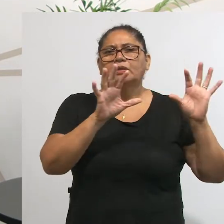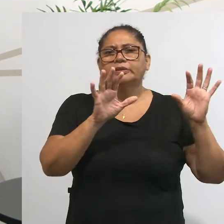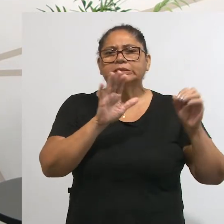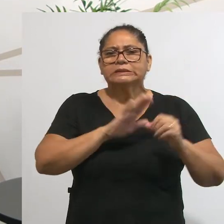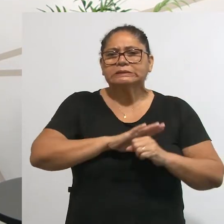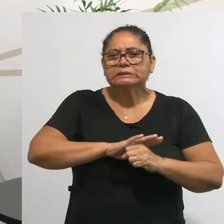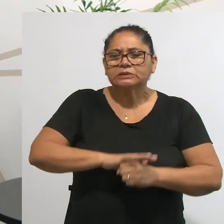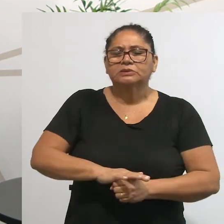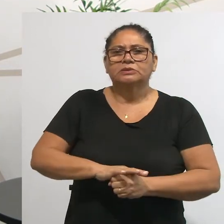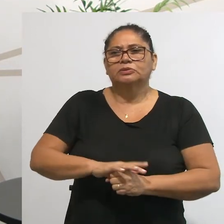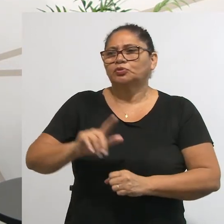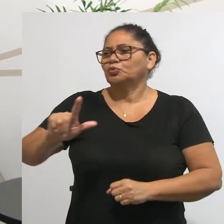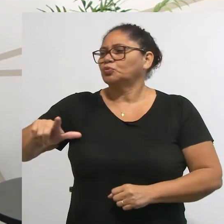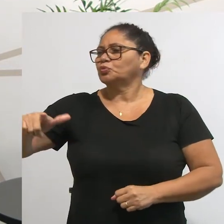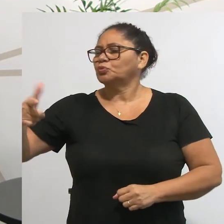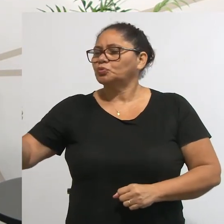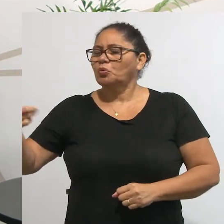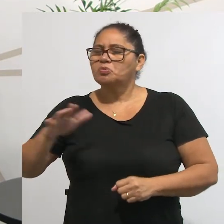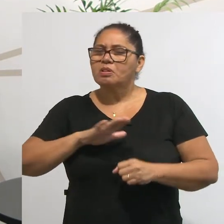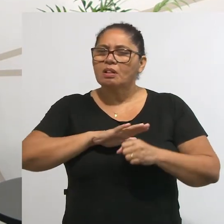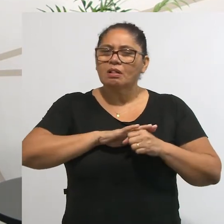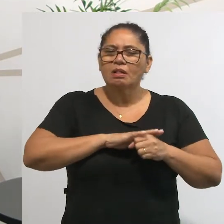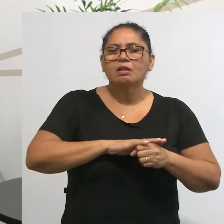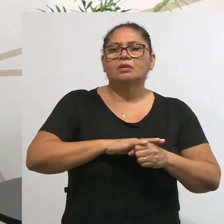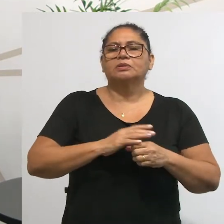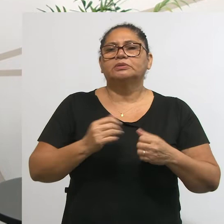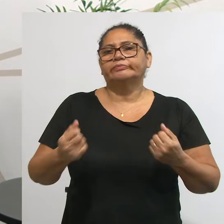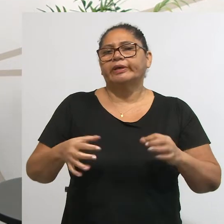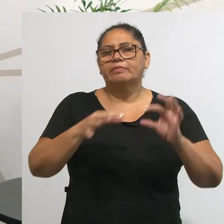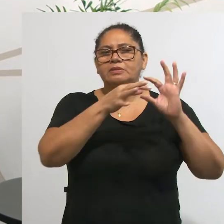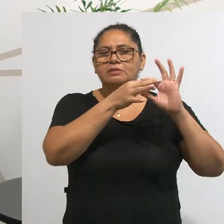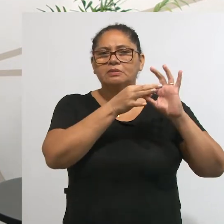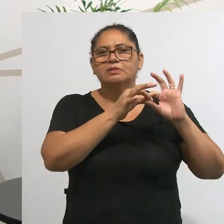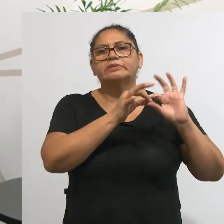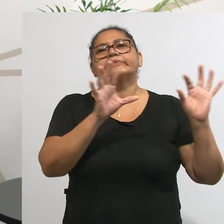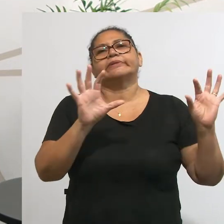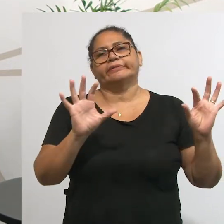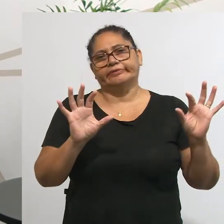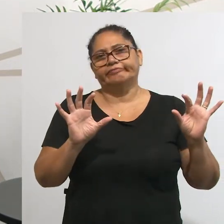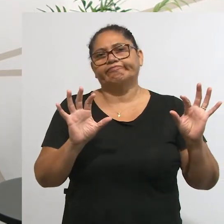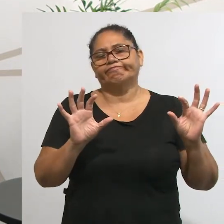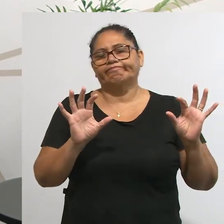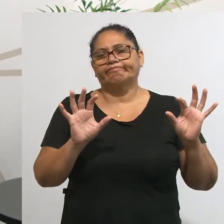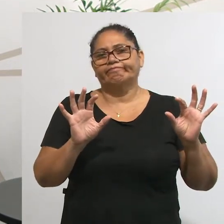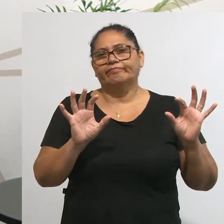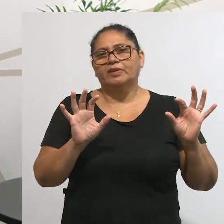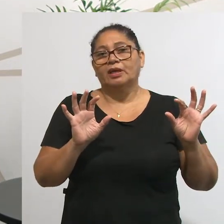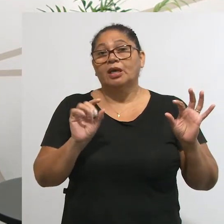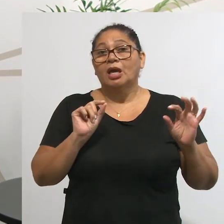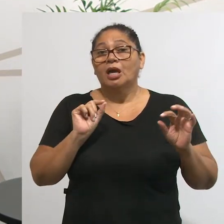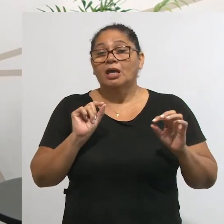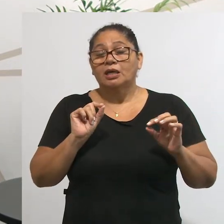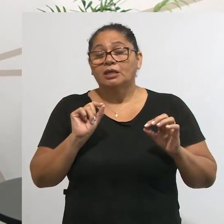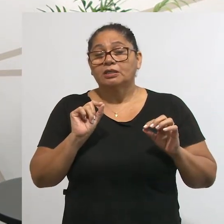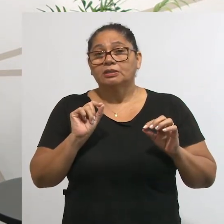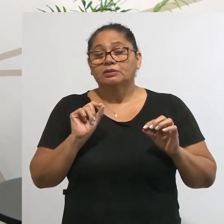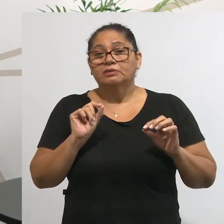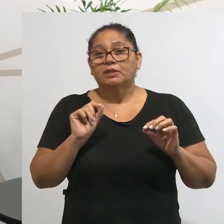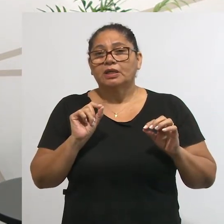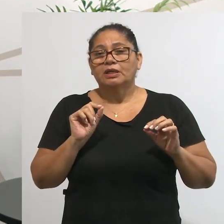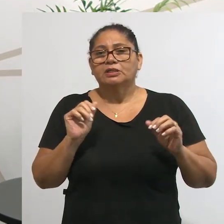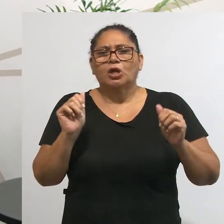da opressão do outro. Mas o outro que oprime também precisa se libertar de ser opressor. E isso se dá